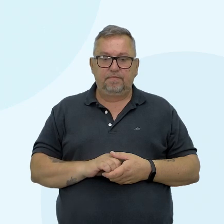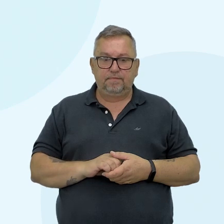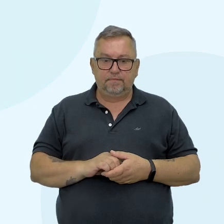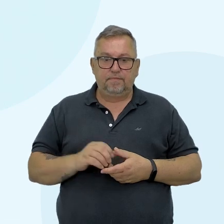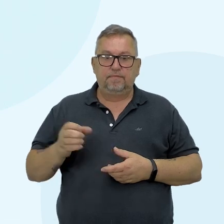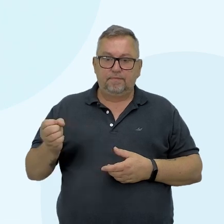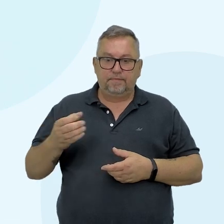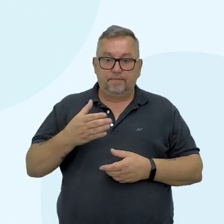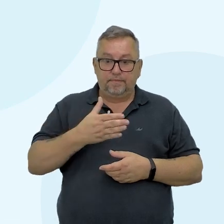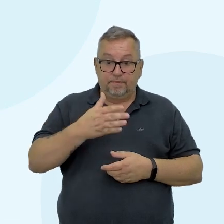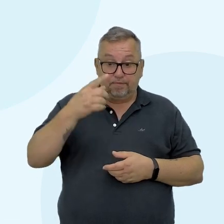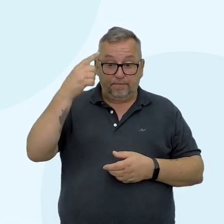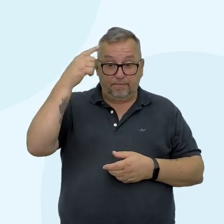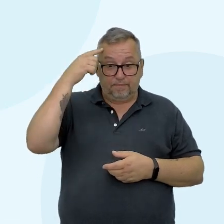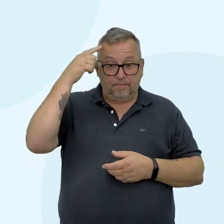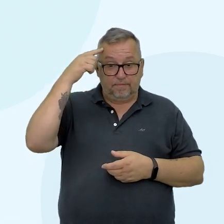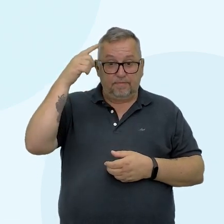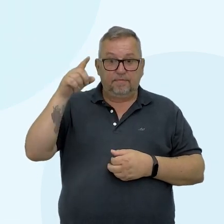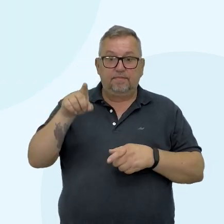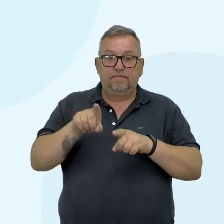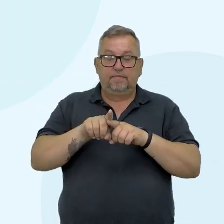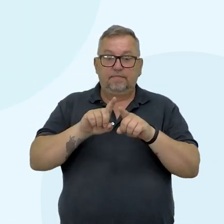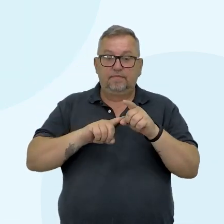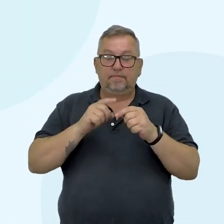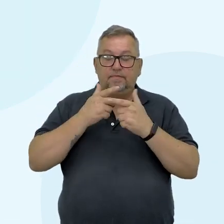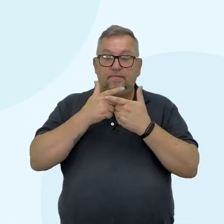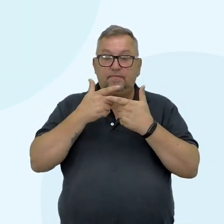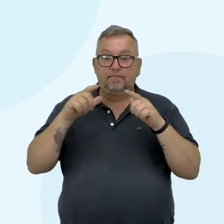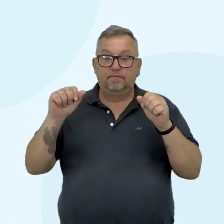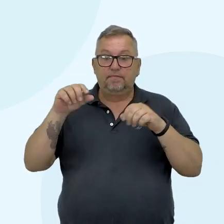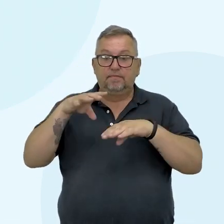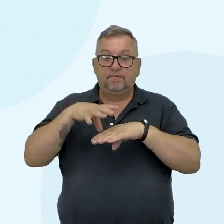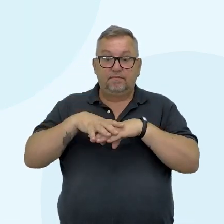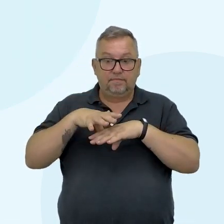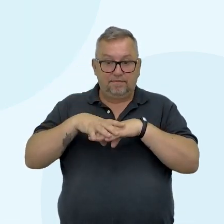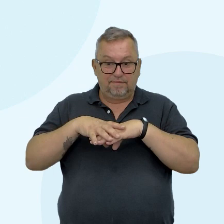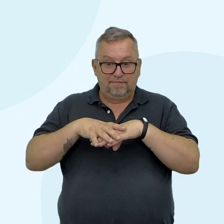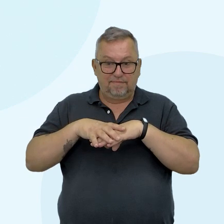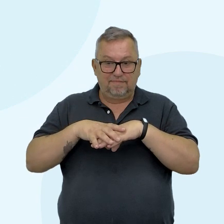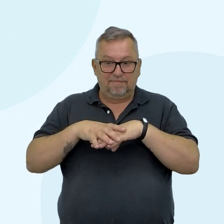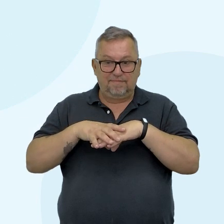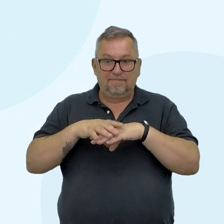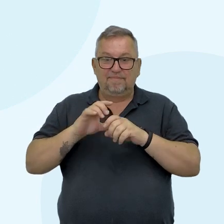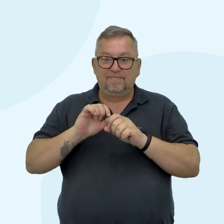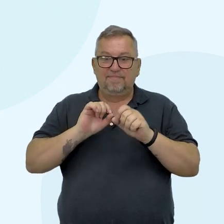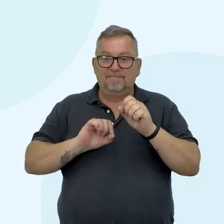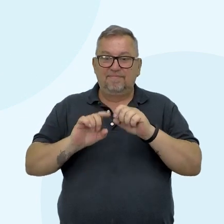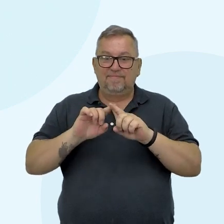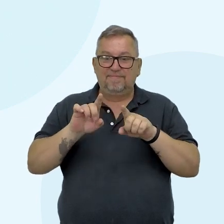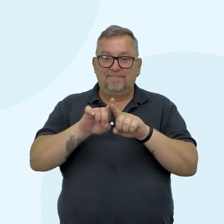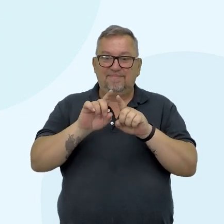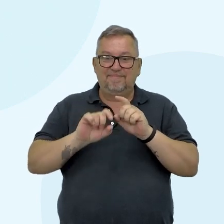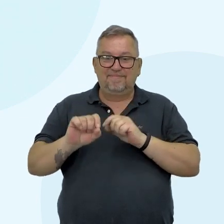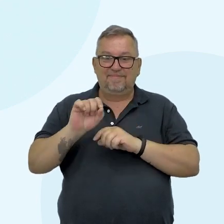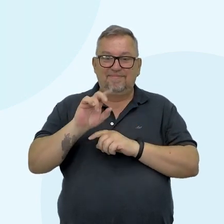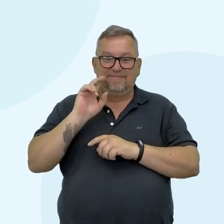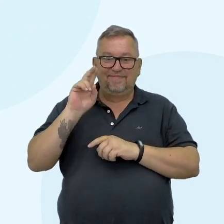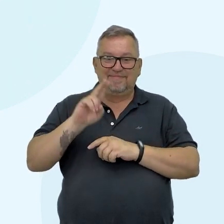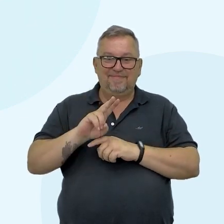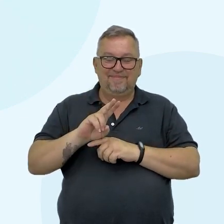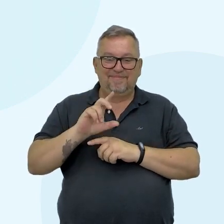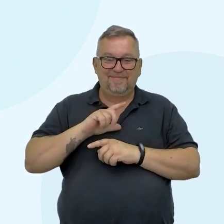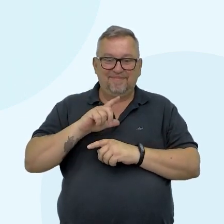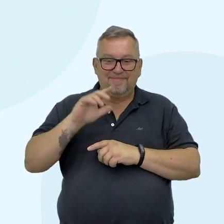ideia, né? Então, por exemplo, a linguagem matemática é um pouco isso, né? Aliás, esse é o plano cartesiano, porque